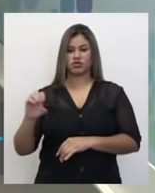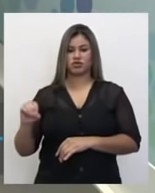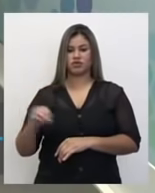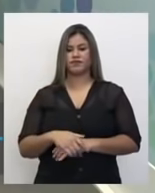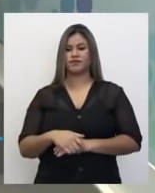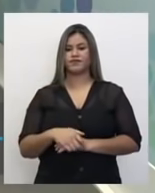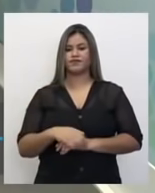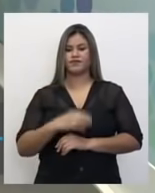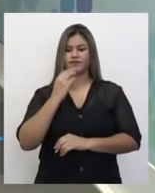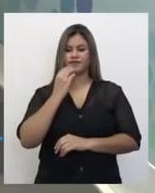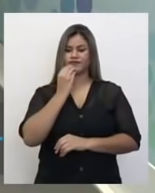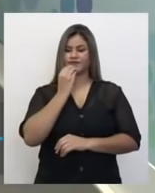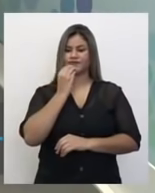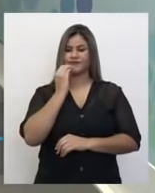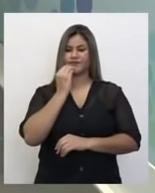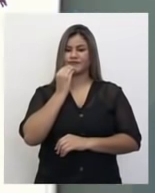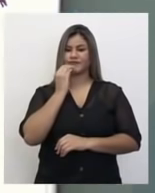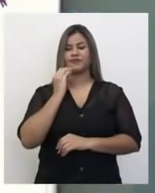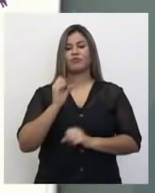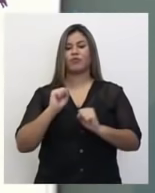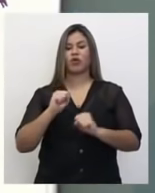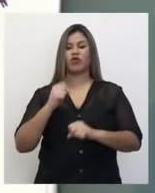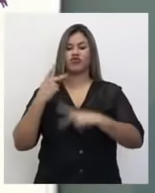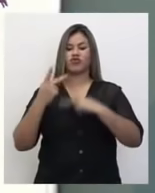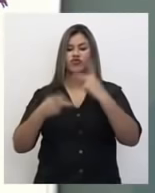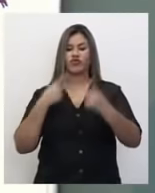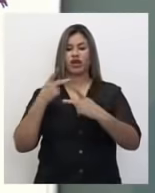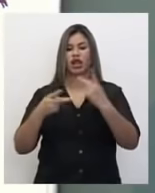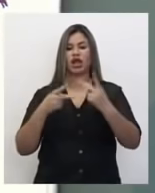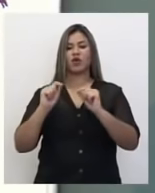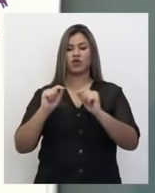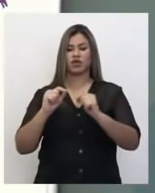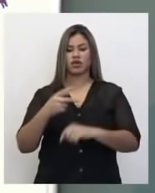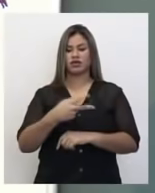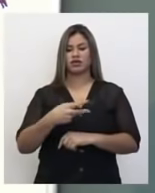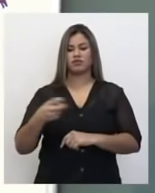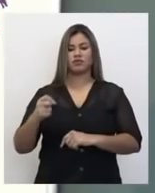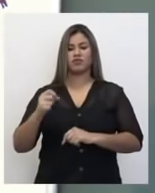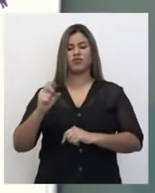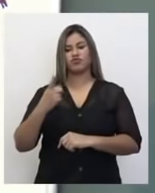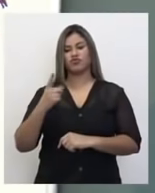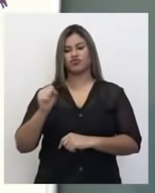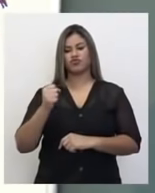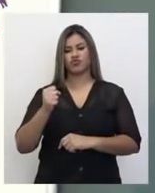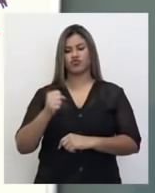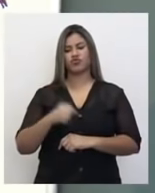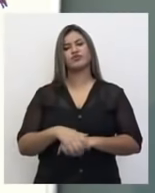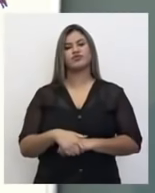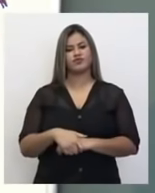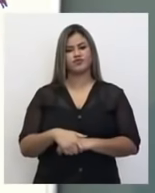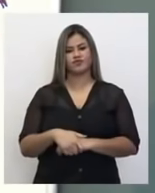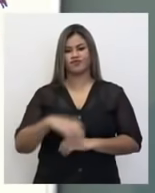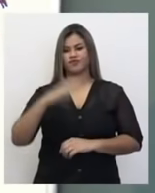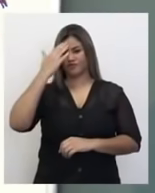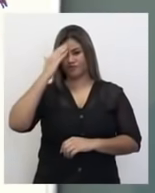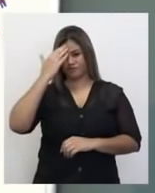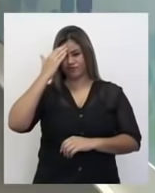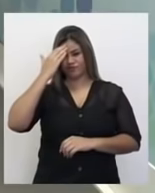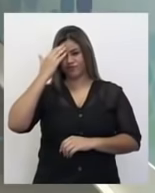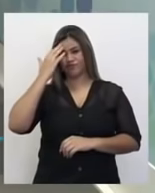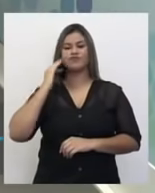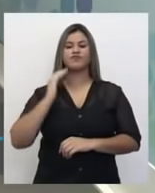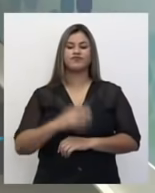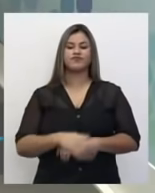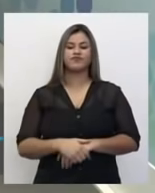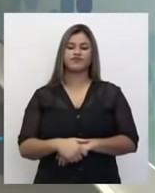resumir. A gente pode dizer que isso representa o número 18. Deu para entender como tá aí? Então,